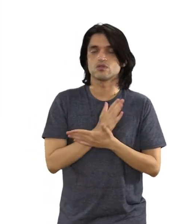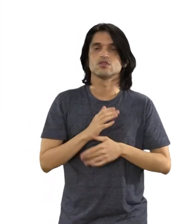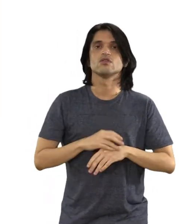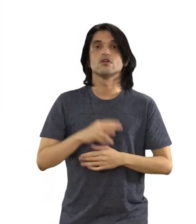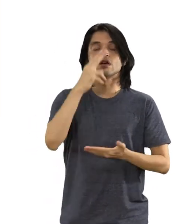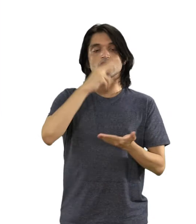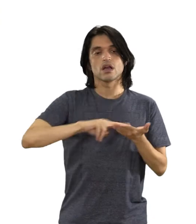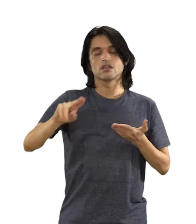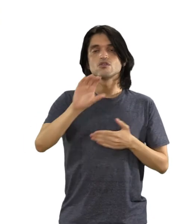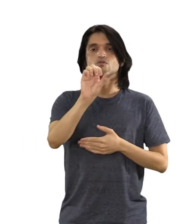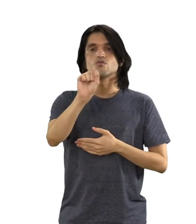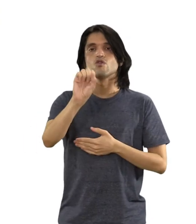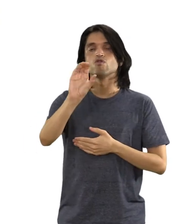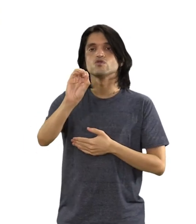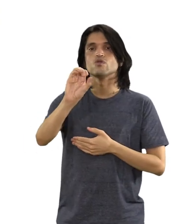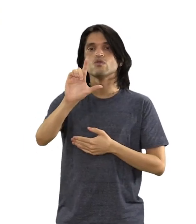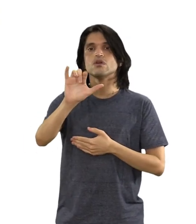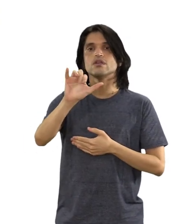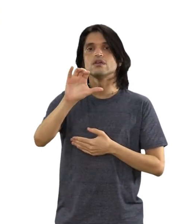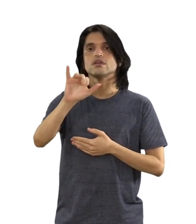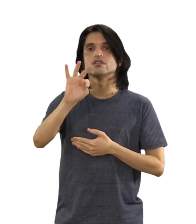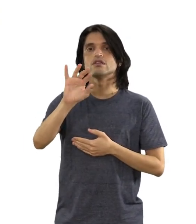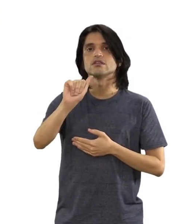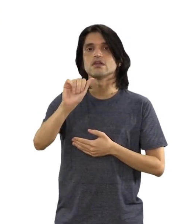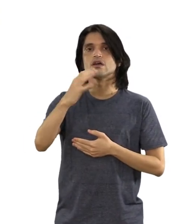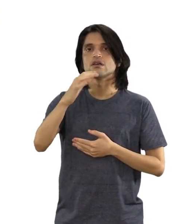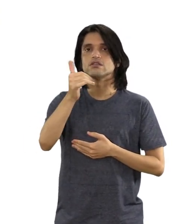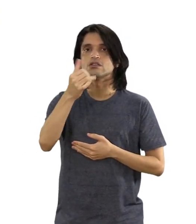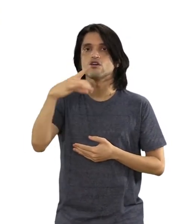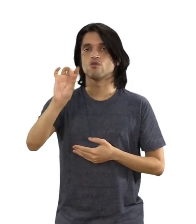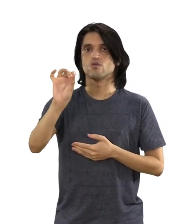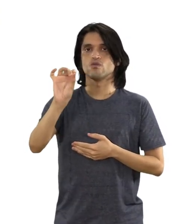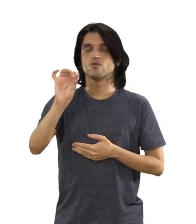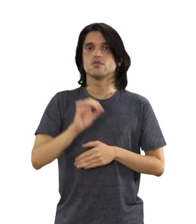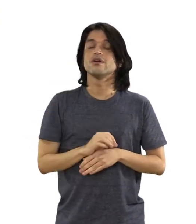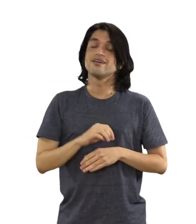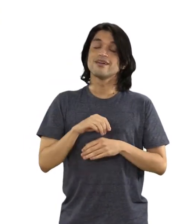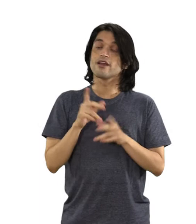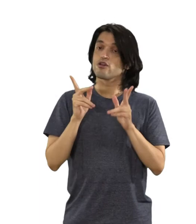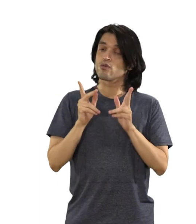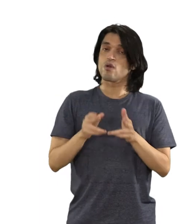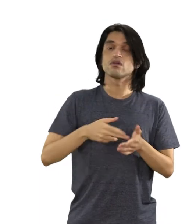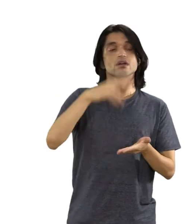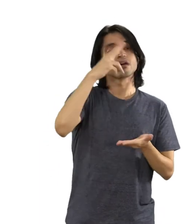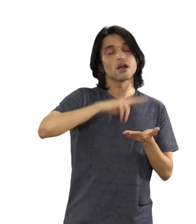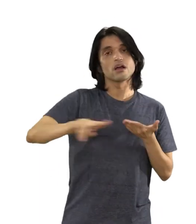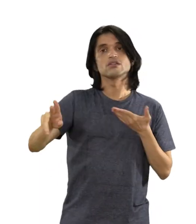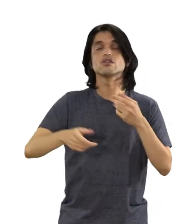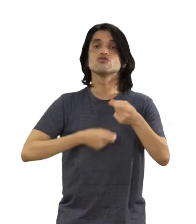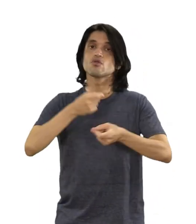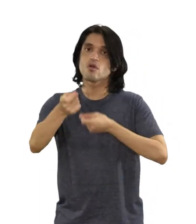A carta de solicitação se enquadra no gênero das cartas